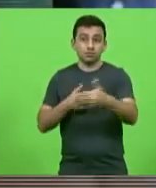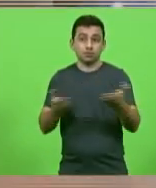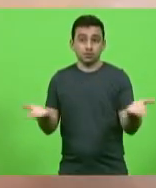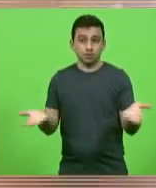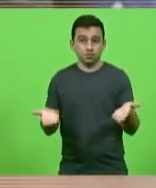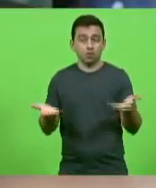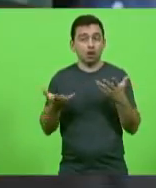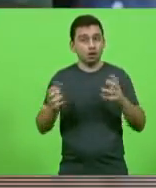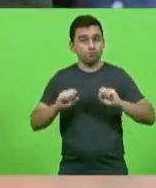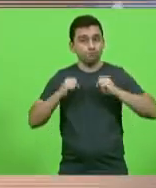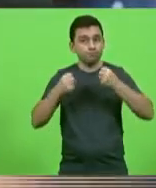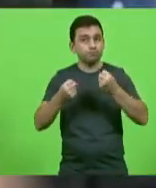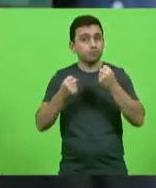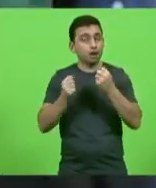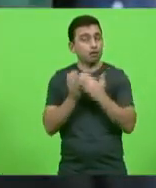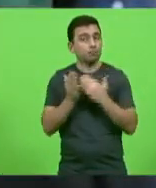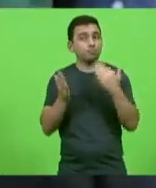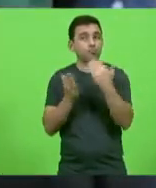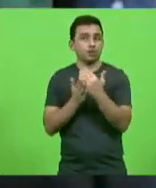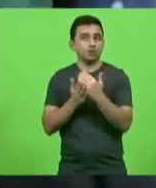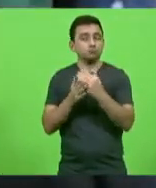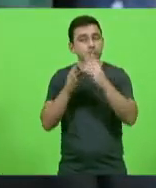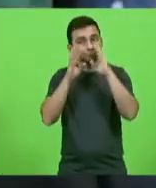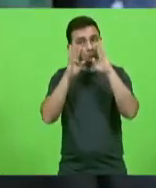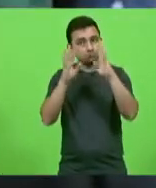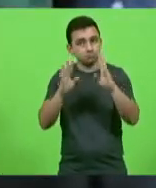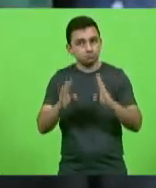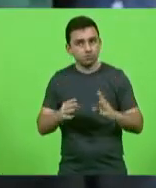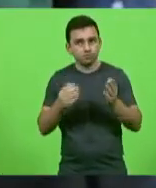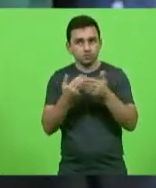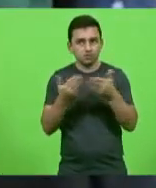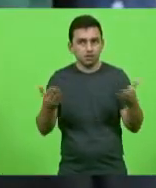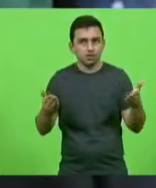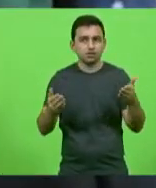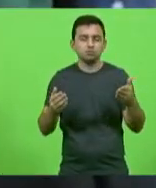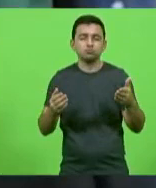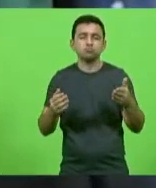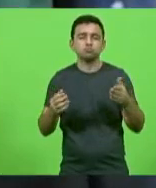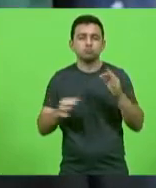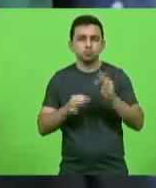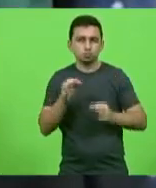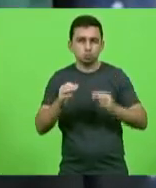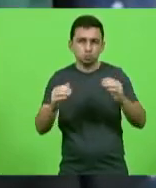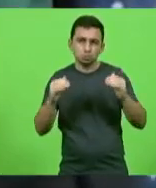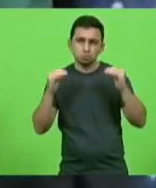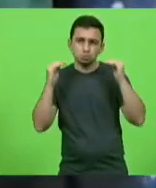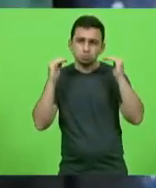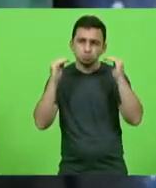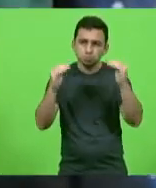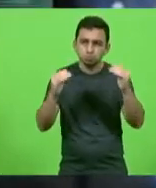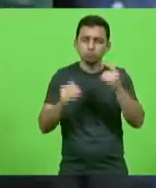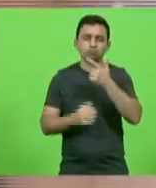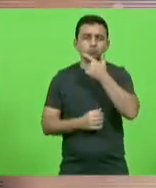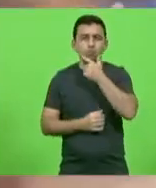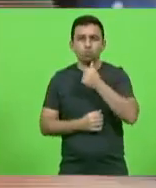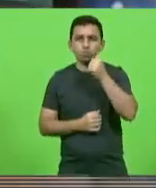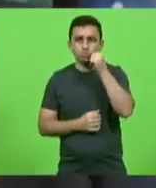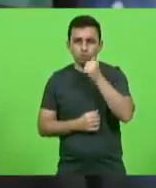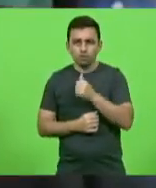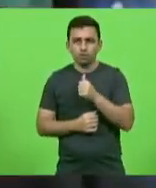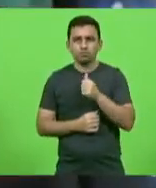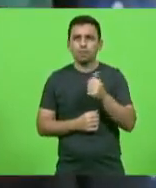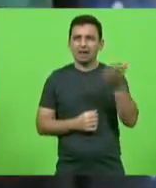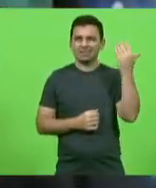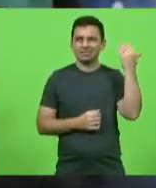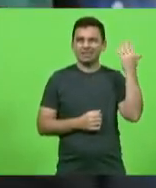agora reforçar e chamar a atenção de todos a que horas embaladoras e demais senhores e jogador tanto no